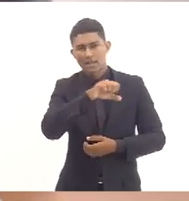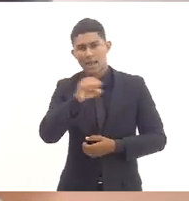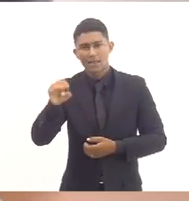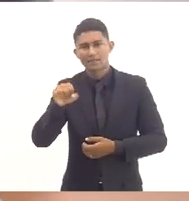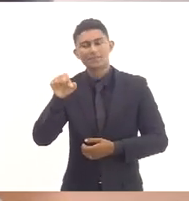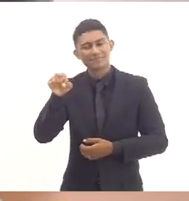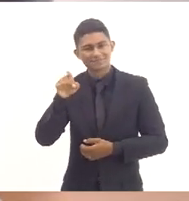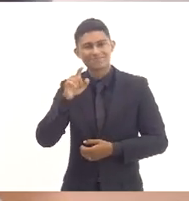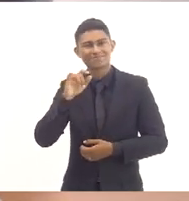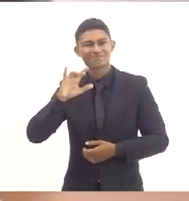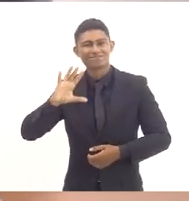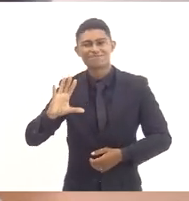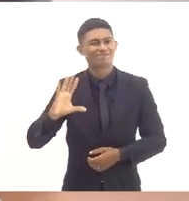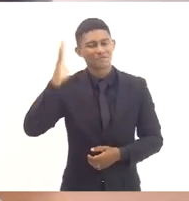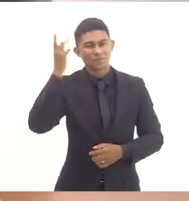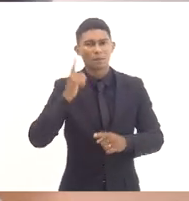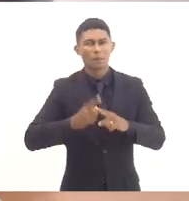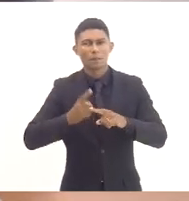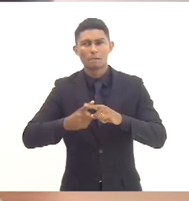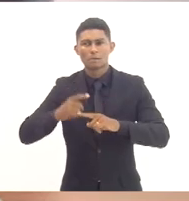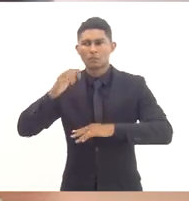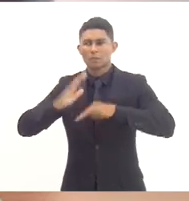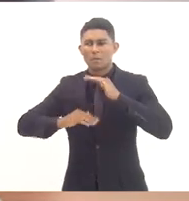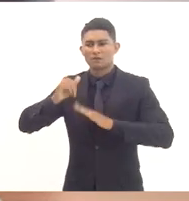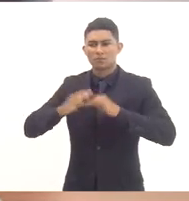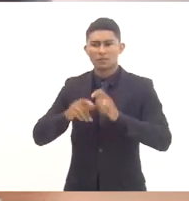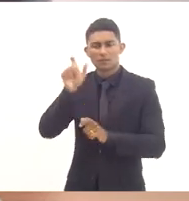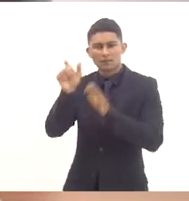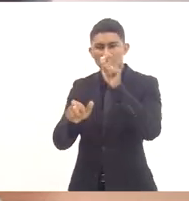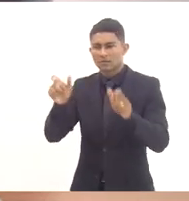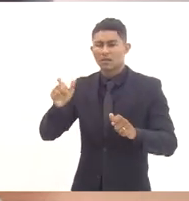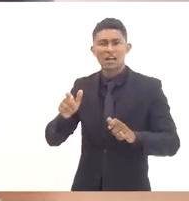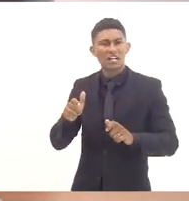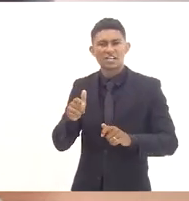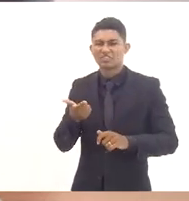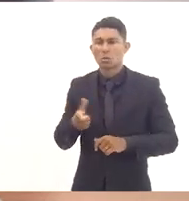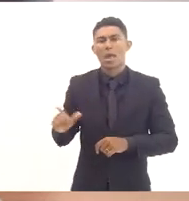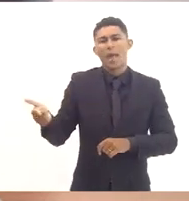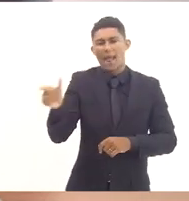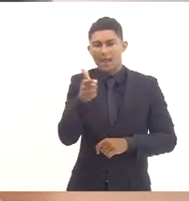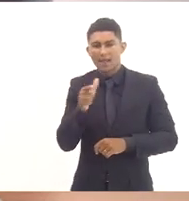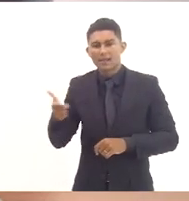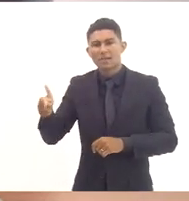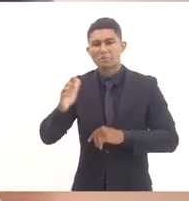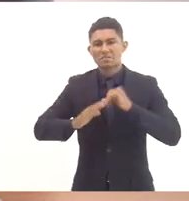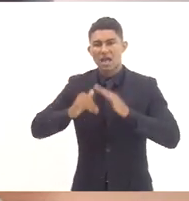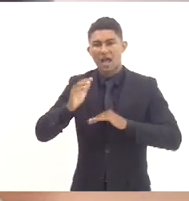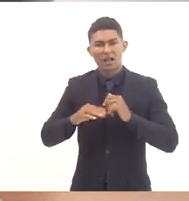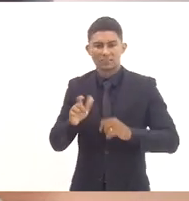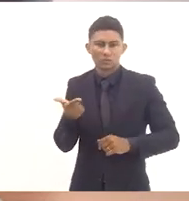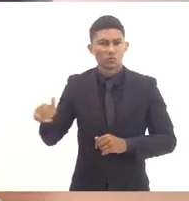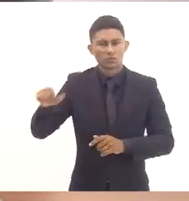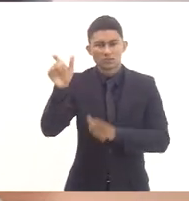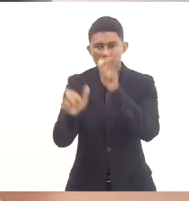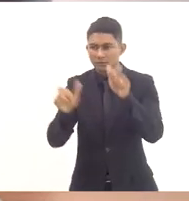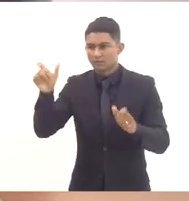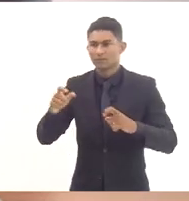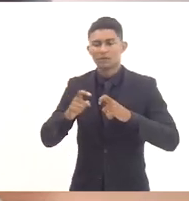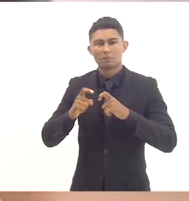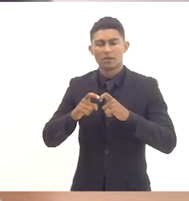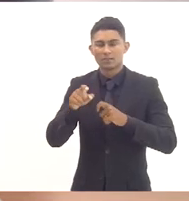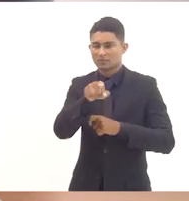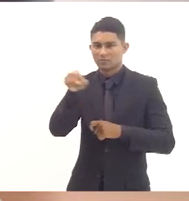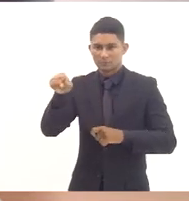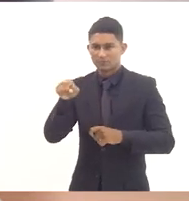seja por que são profissionais incompetentes que eu chamo isso de incompetência sejam porque são pessoas